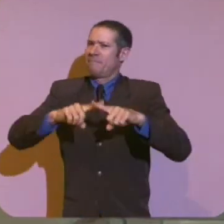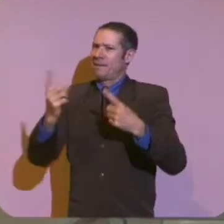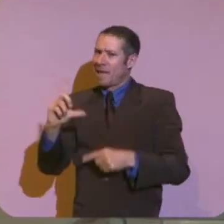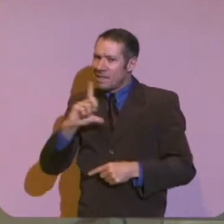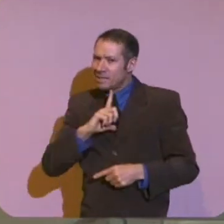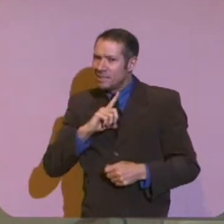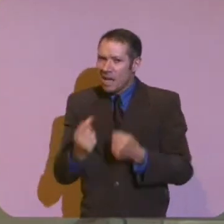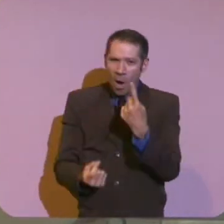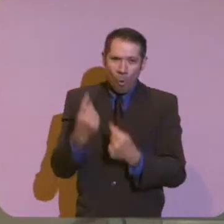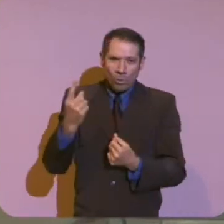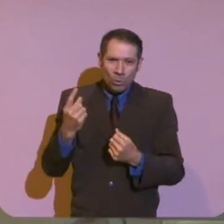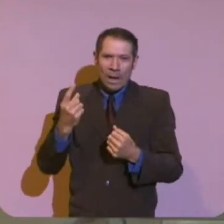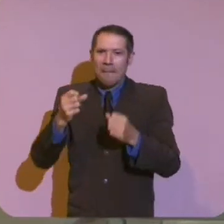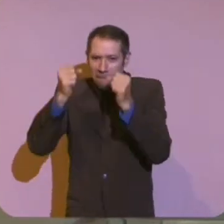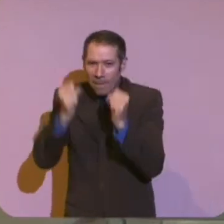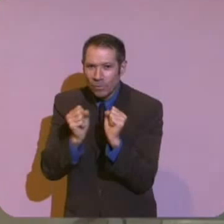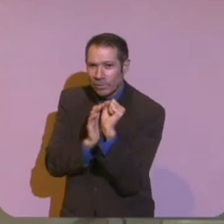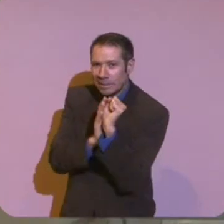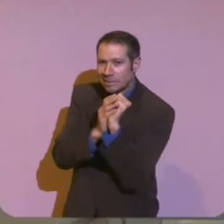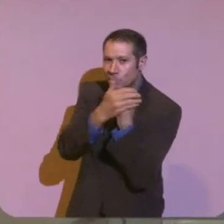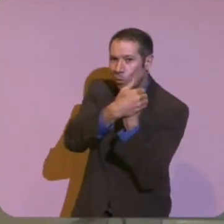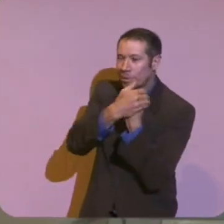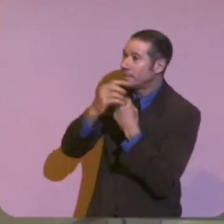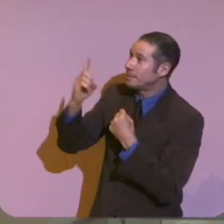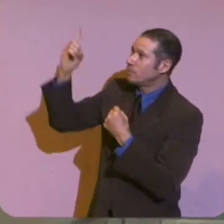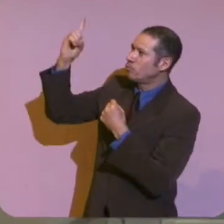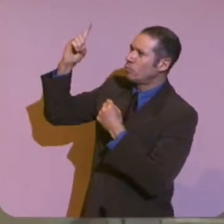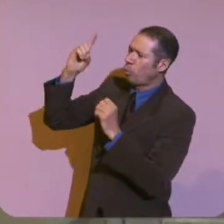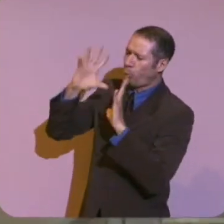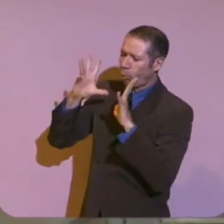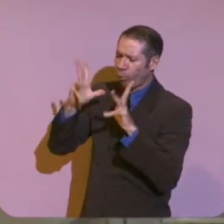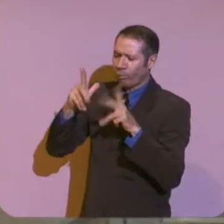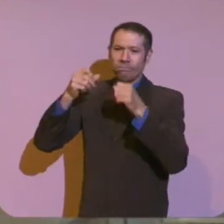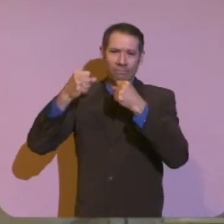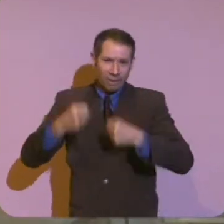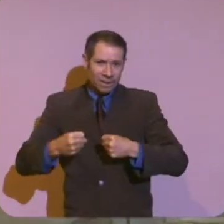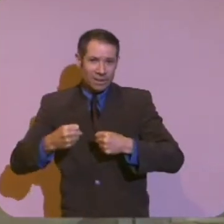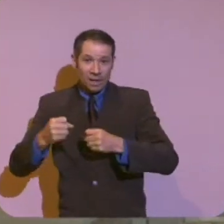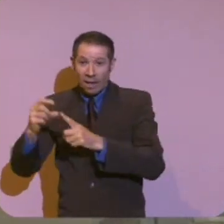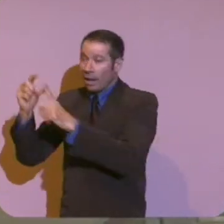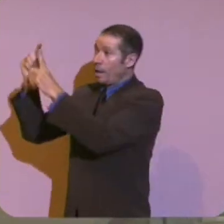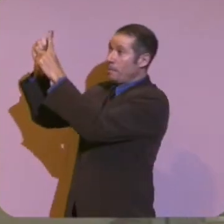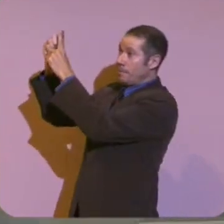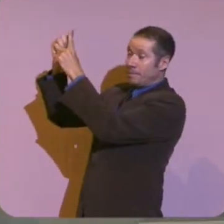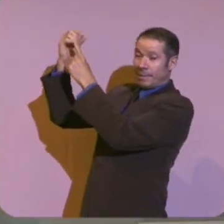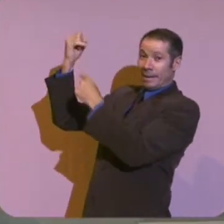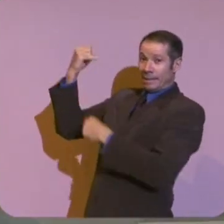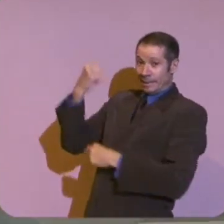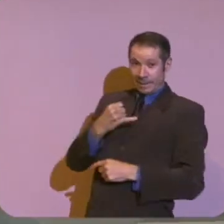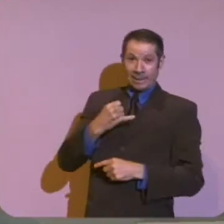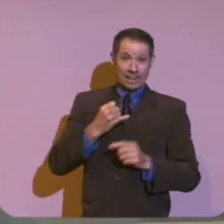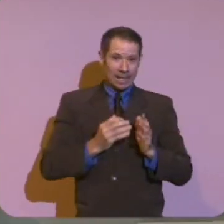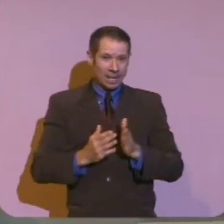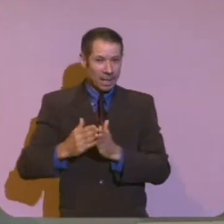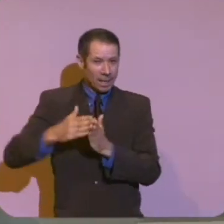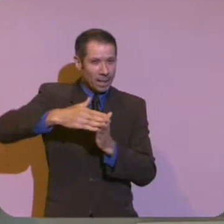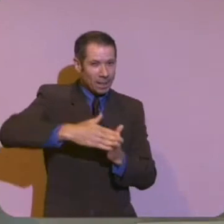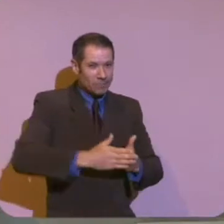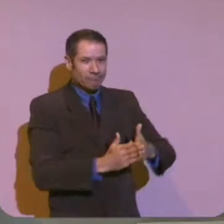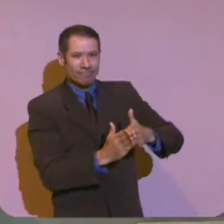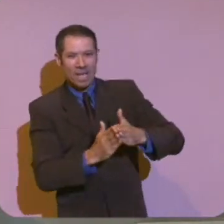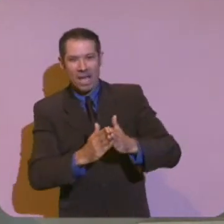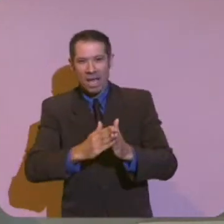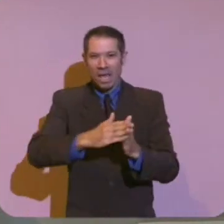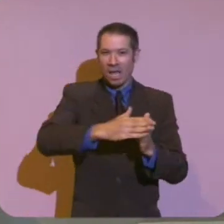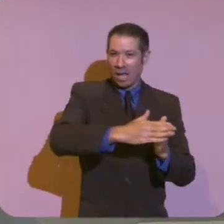existe algum lugar que a gente possa se esconder do Deus Todo-Poderoso? E aí a Bíblia vai dizendo que quando ele está naquele navio,